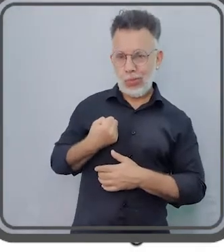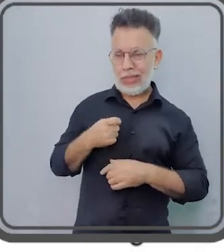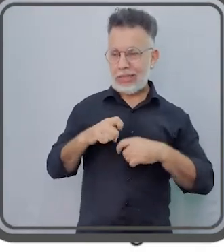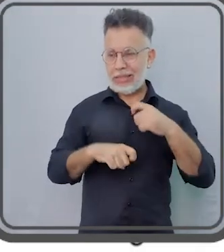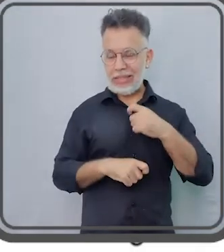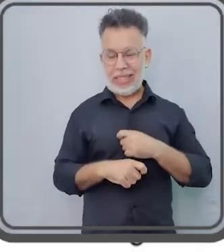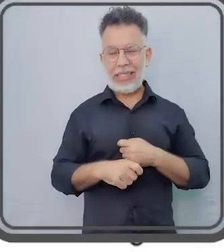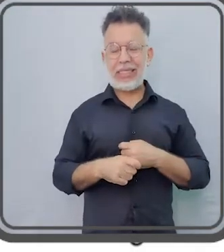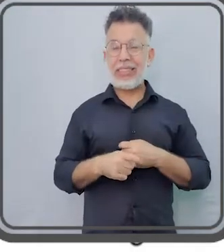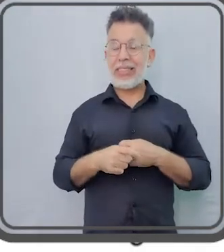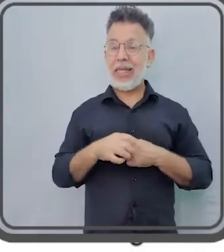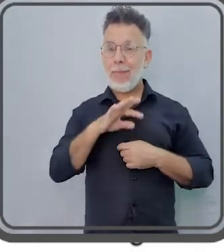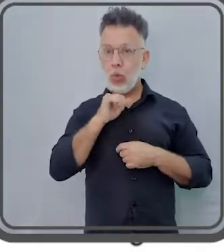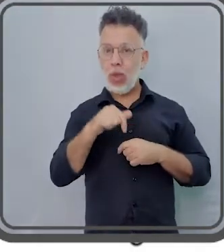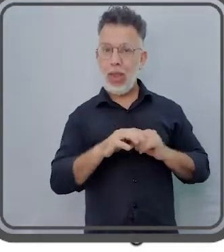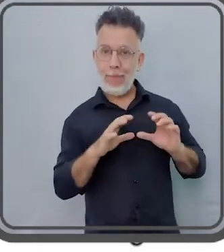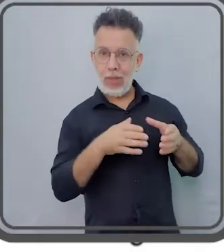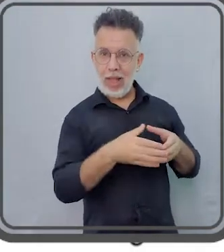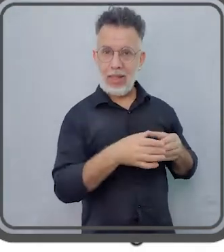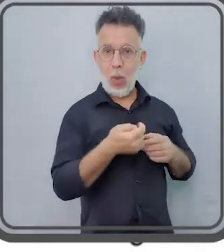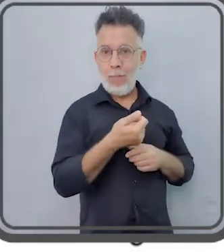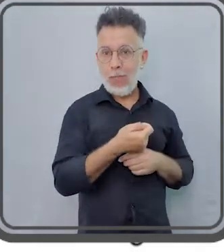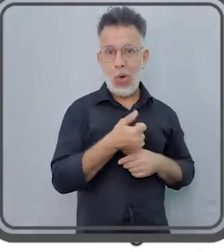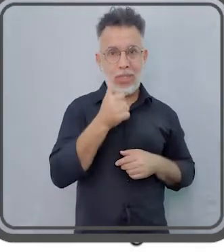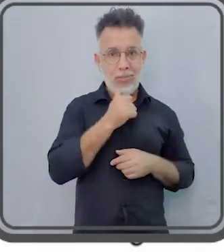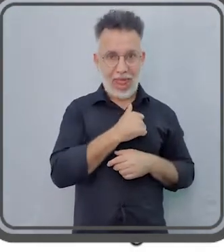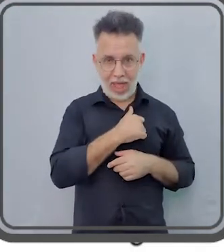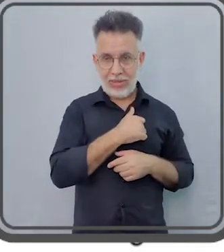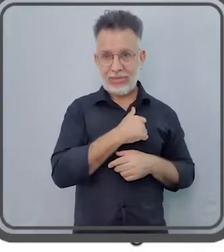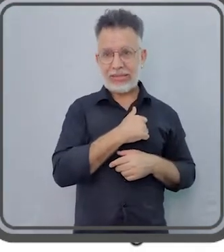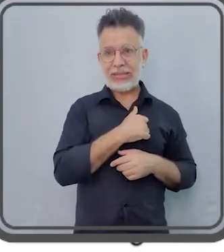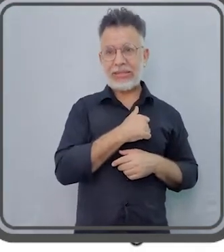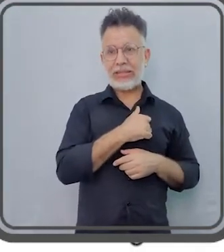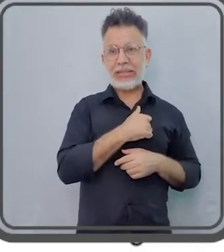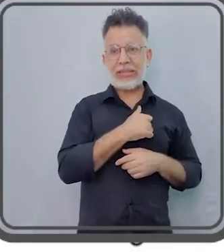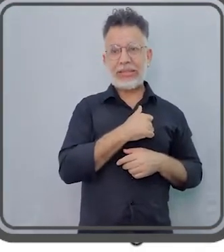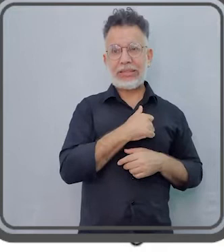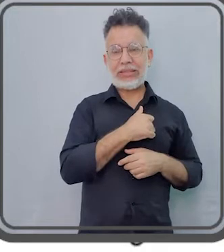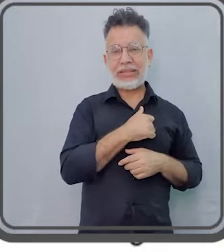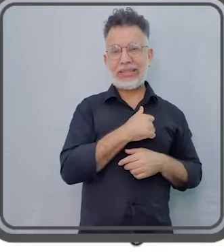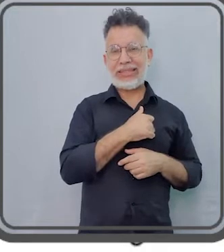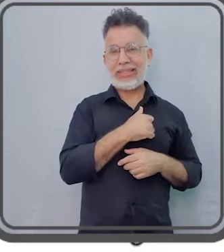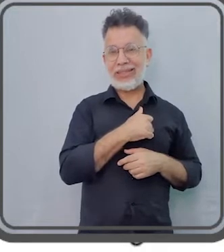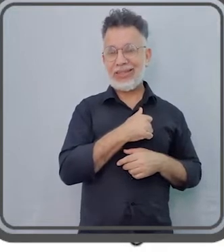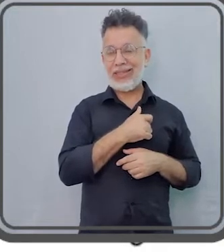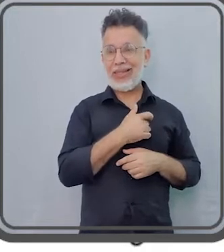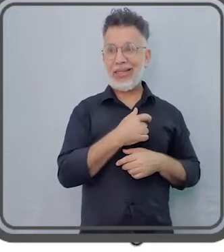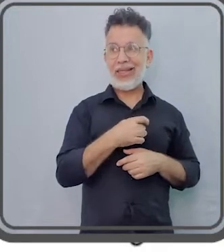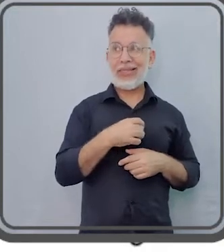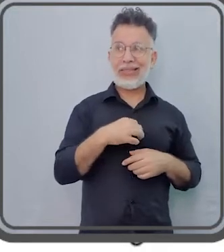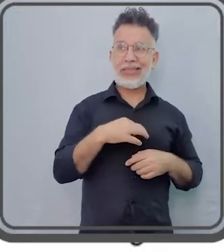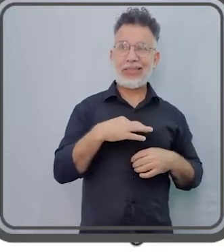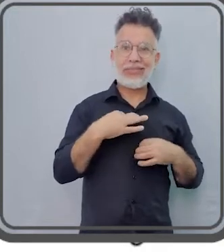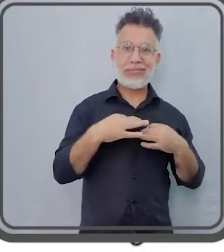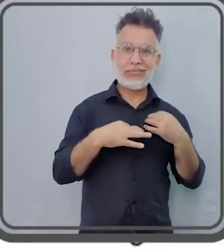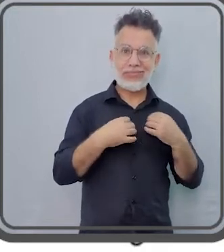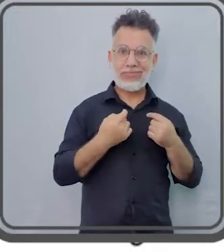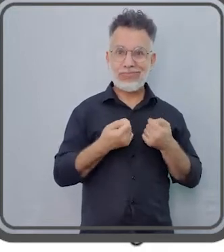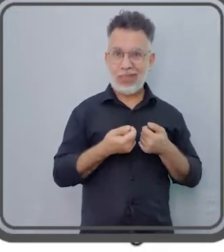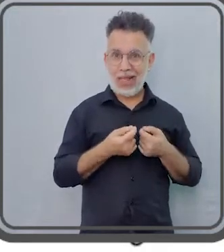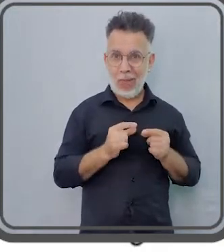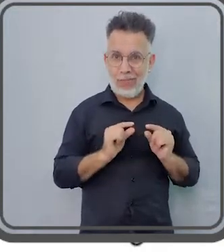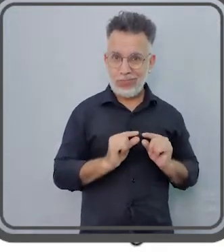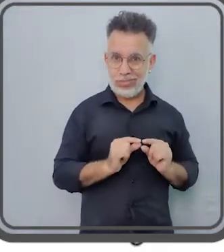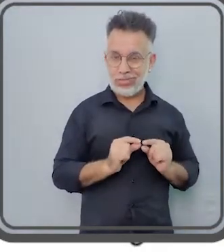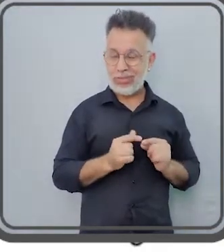né? São poucas as mulheres, enfim, que o número de mulheres que estão sentindo prazer, não gozam, é muito grande, desconhecimento do corpo, enfim,